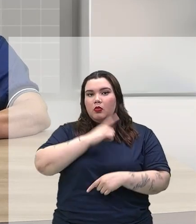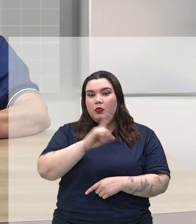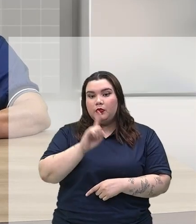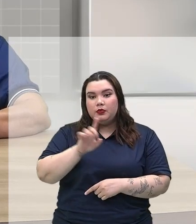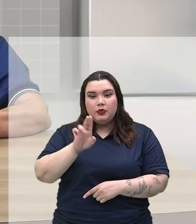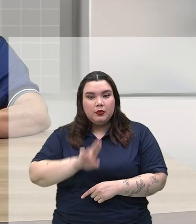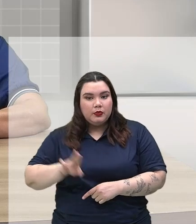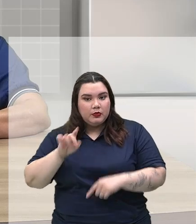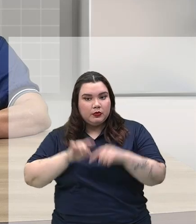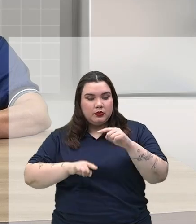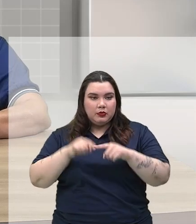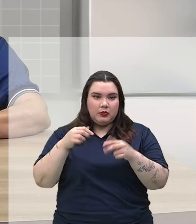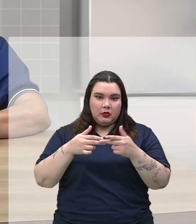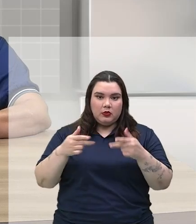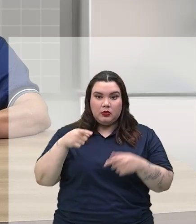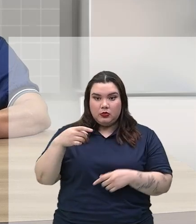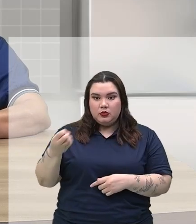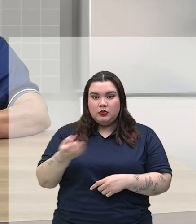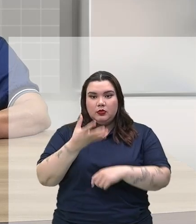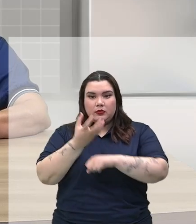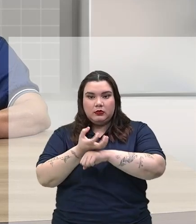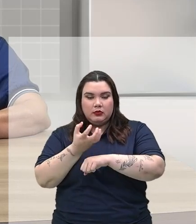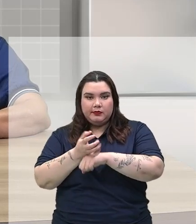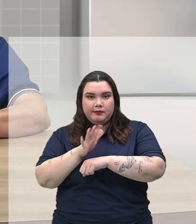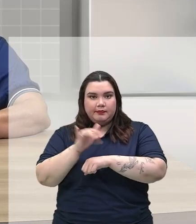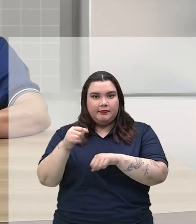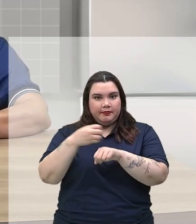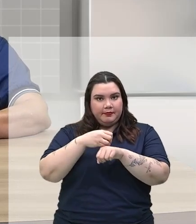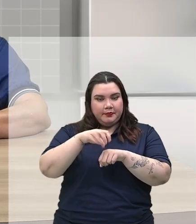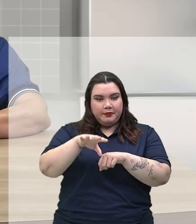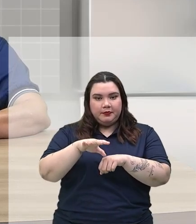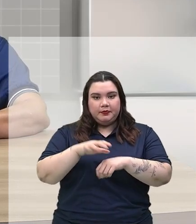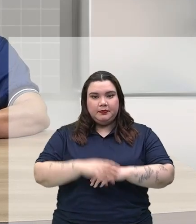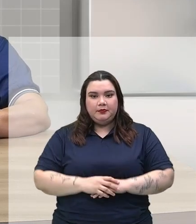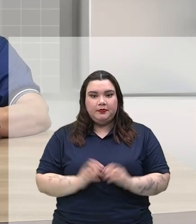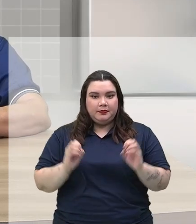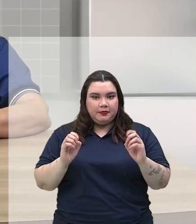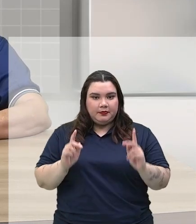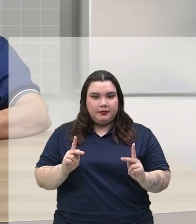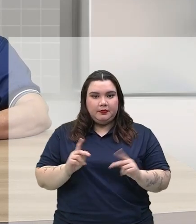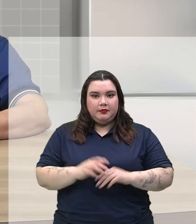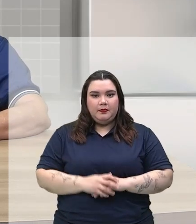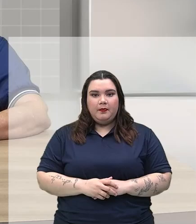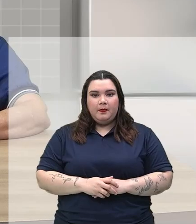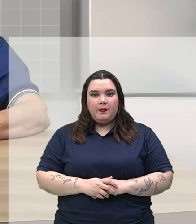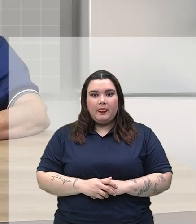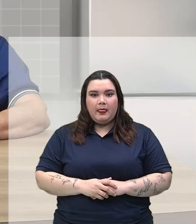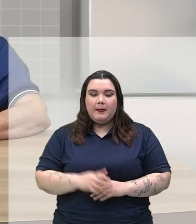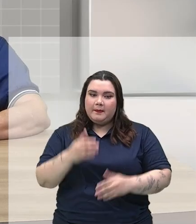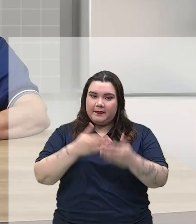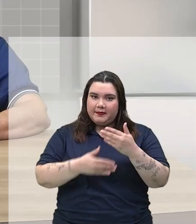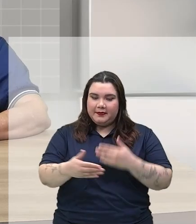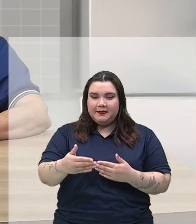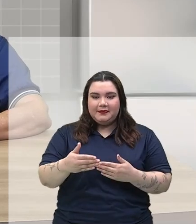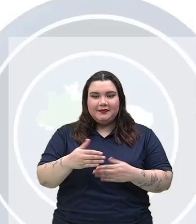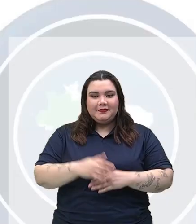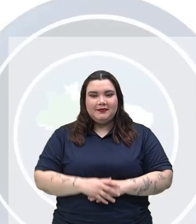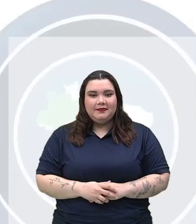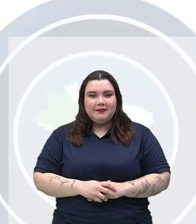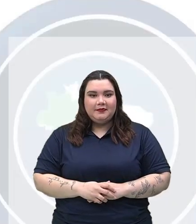materiais desses novos componentes que vão ser ofertados das novas etapas, tá bom? Joia, então vamos dar sequência.